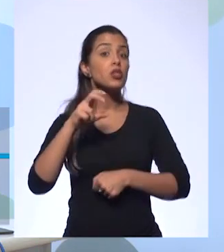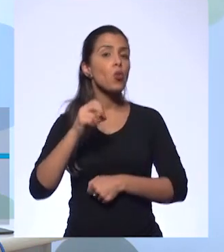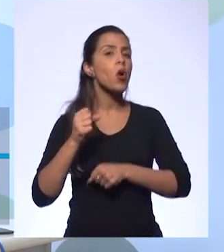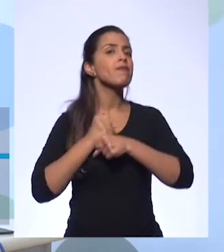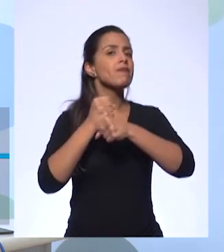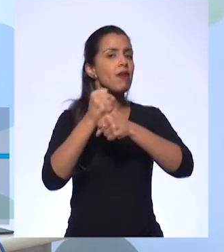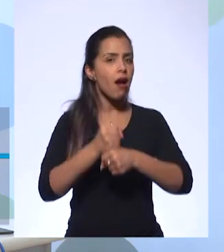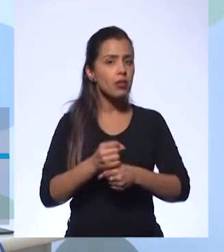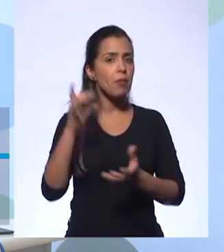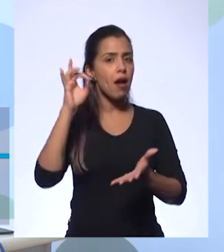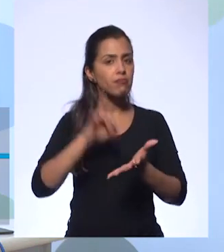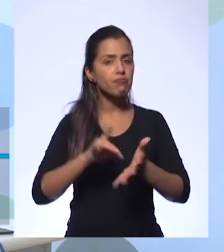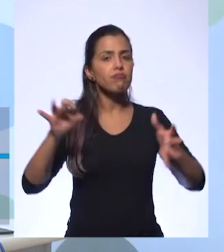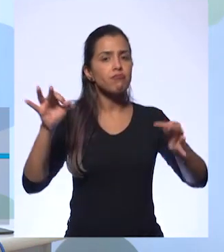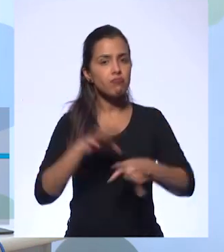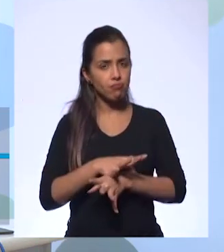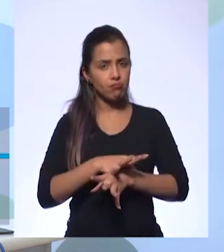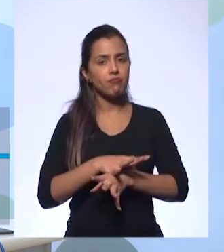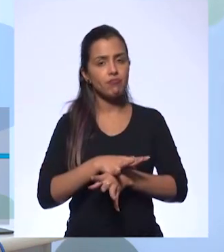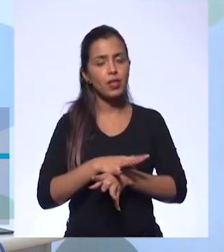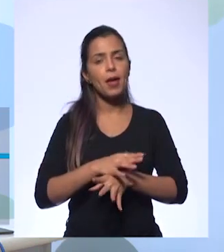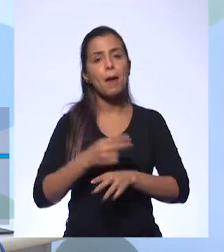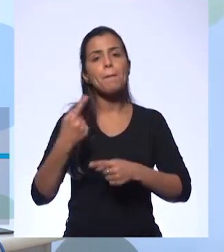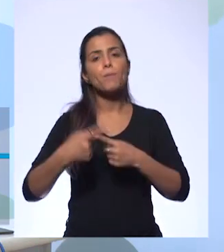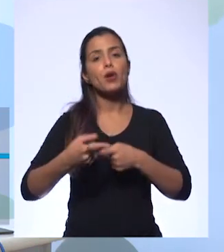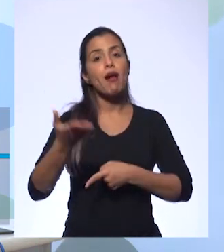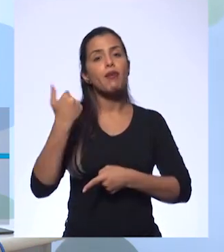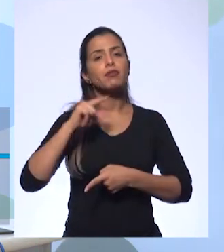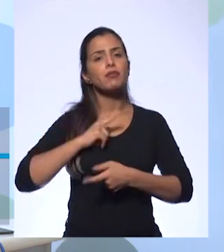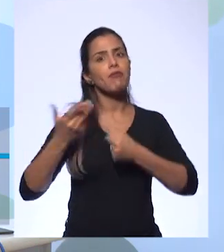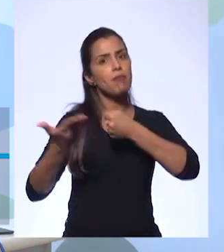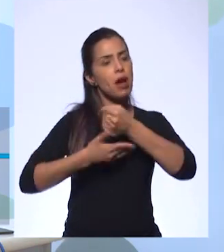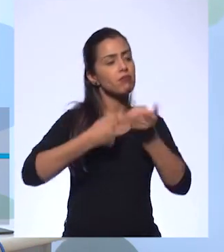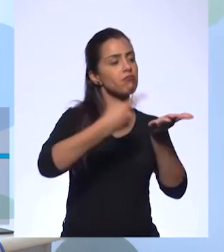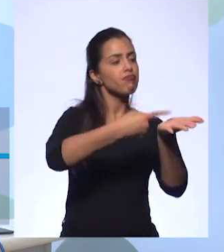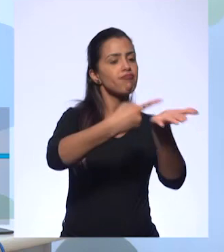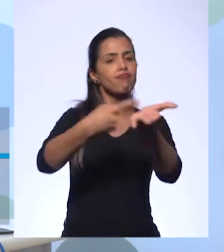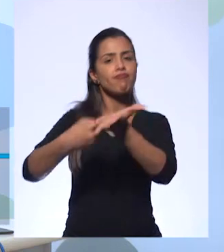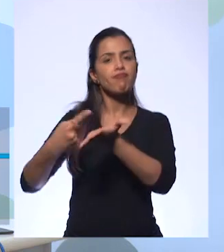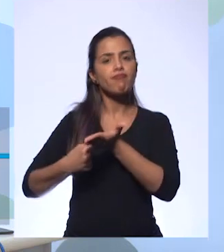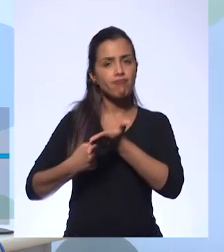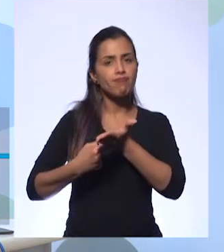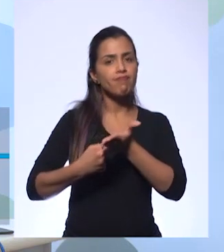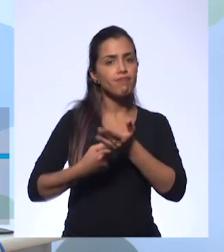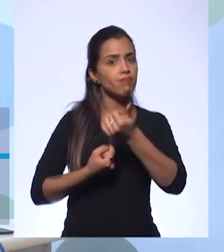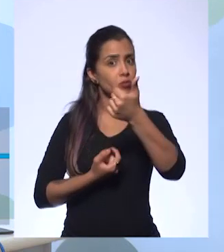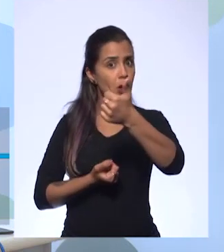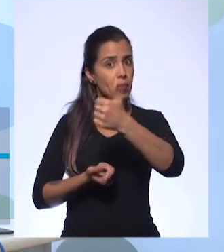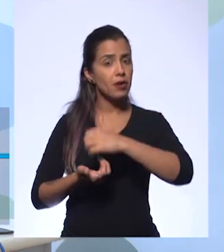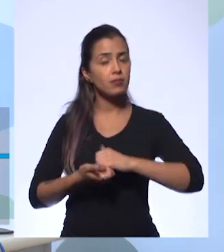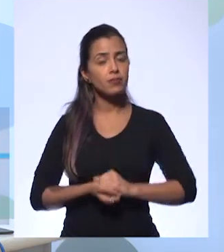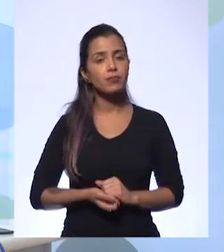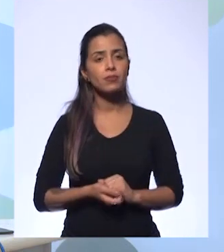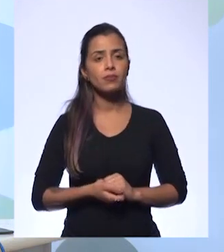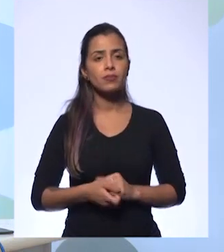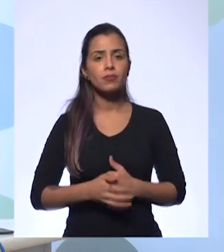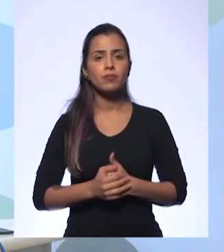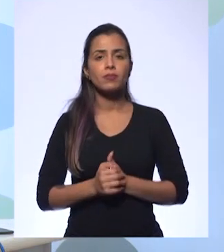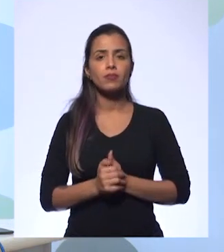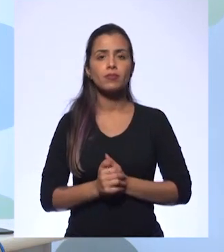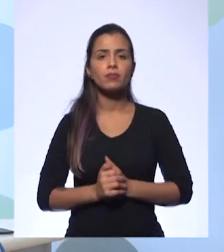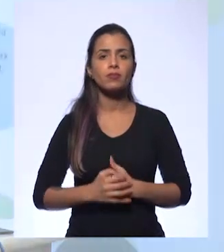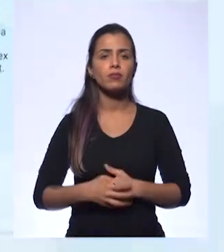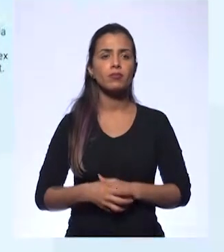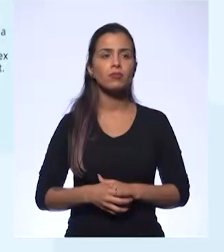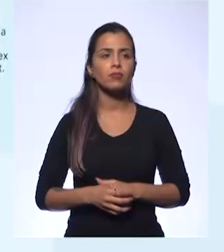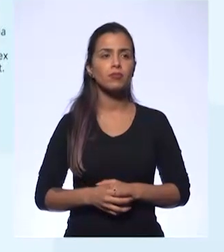tratado, né, através de outros tratados que foram feitos aí. Tudo bem? Então vamos ver aí a localização dos países,